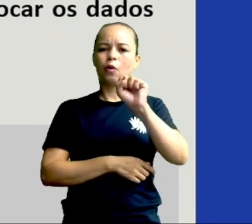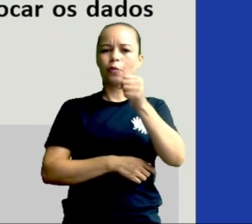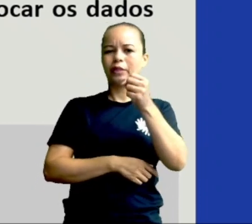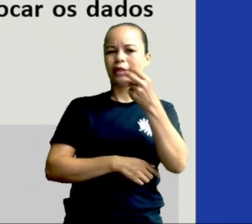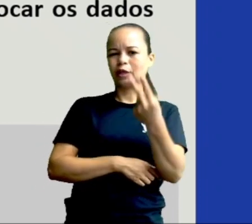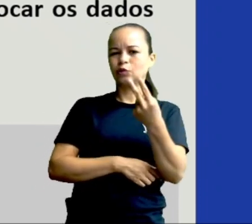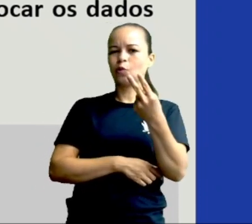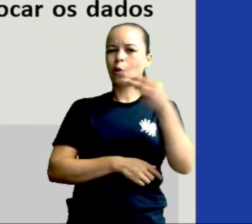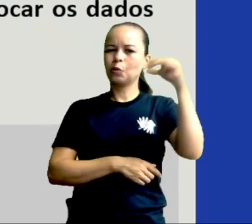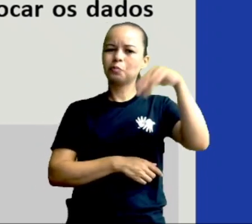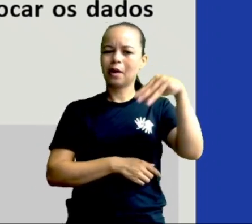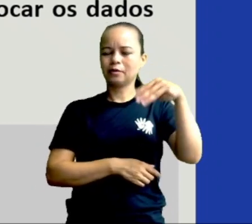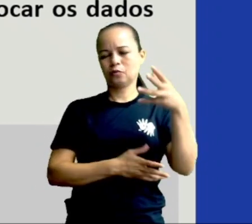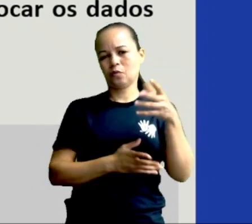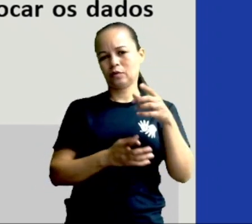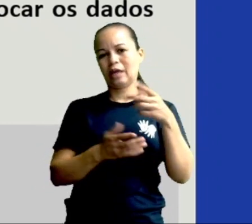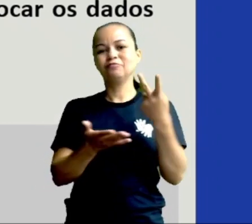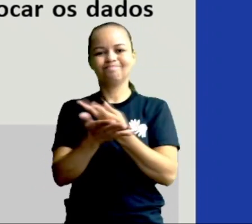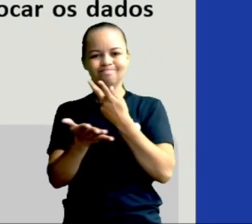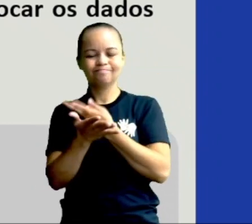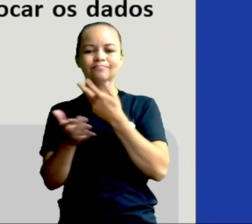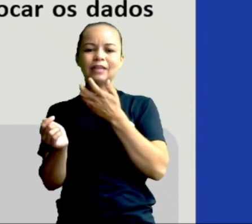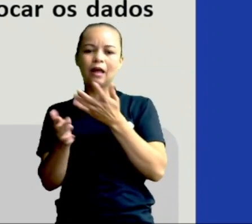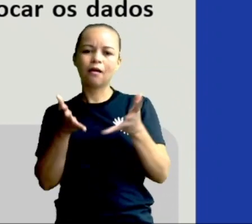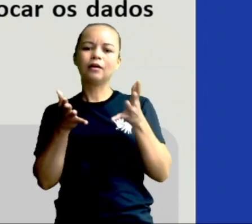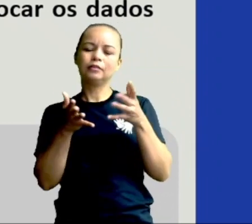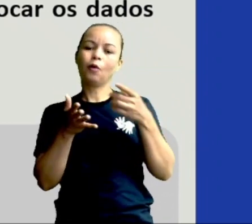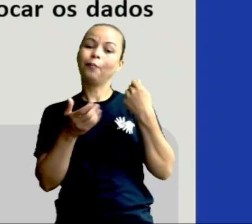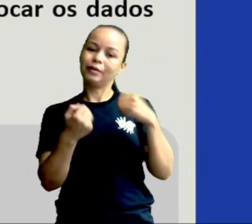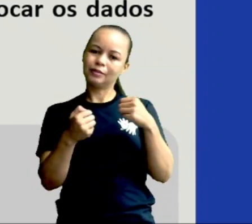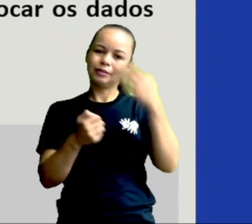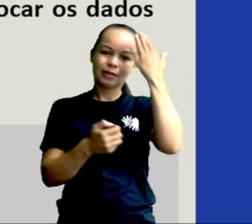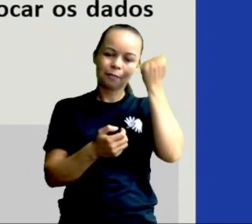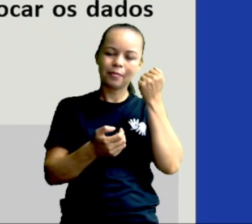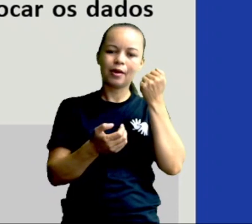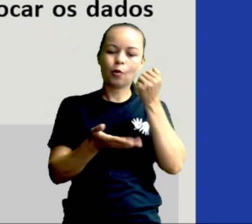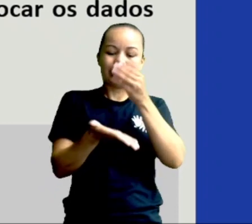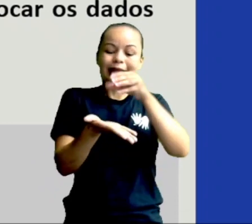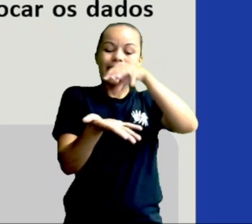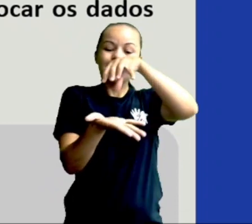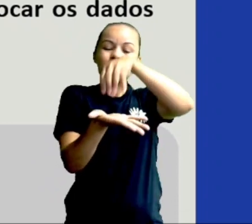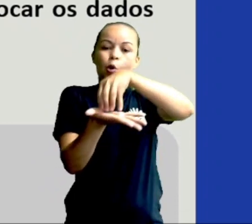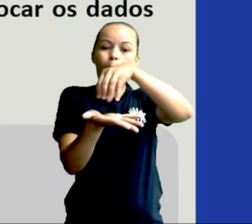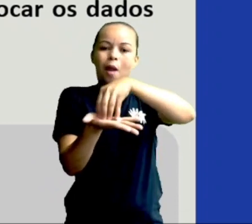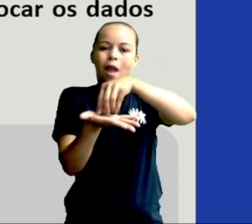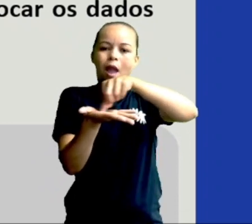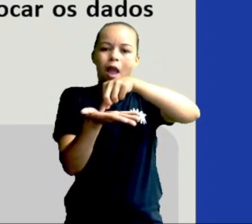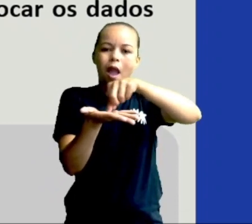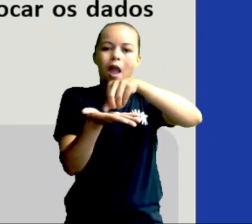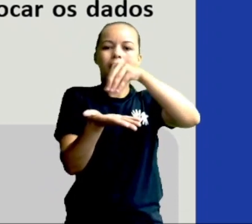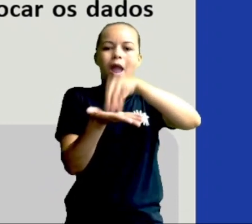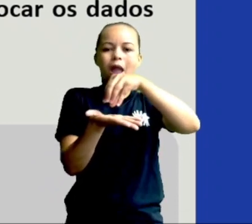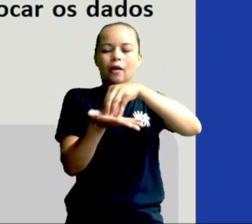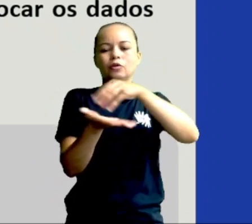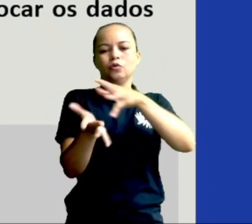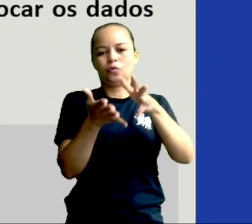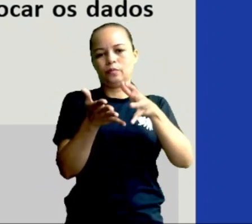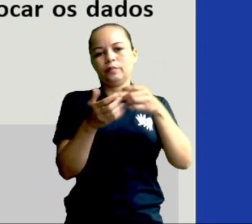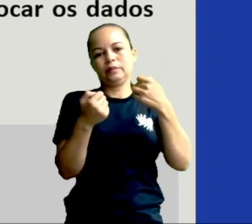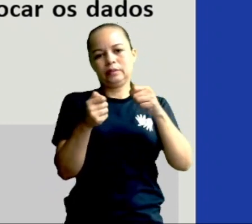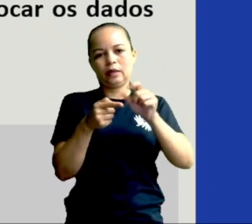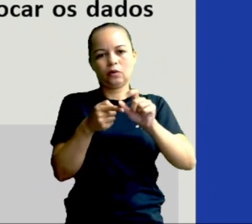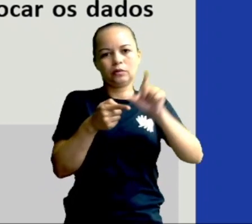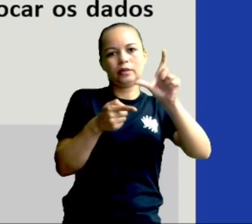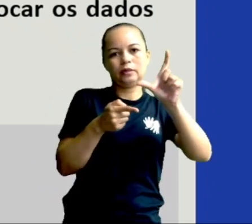errado, porque eu preciso saber o termo que está no meio e ele precisa estar em ordem crescente ou decrescente,